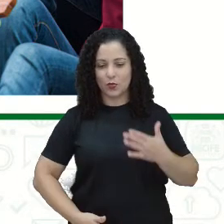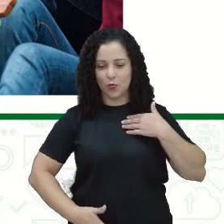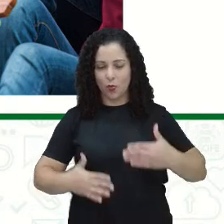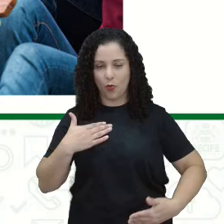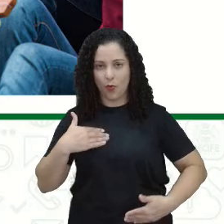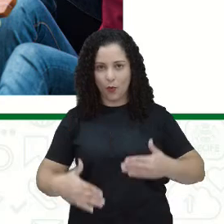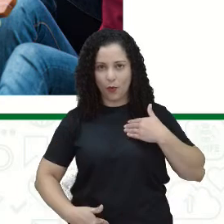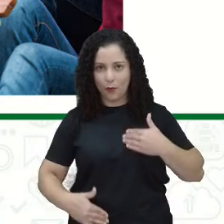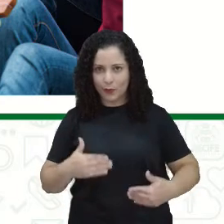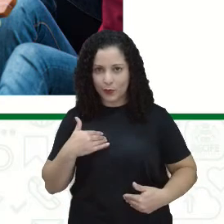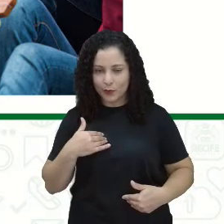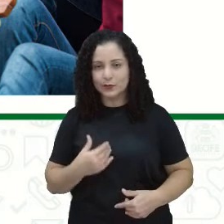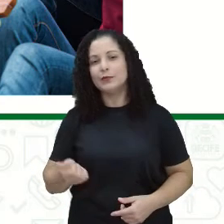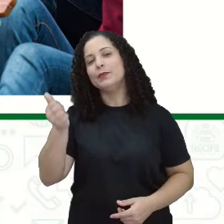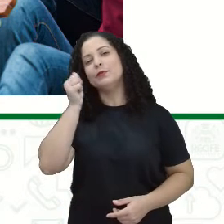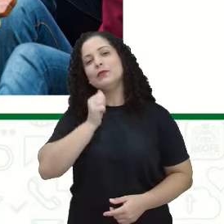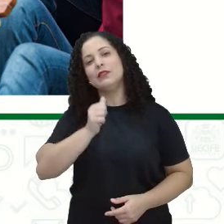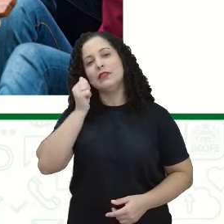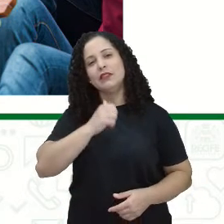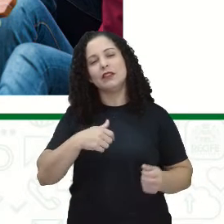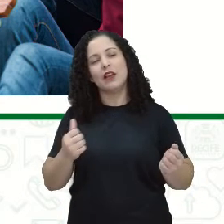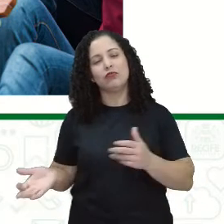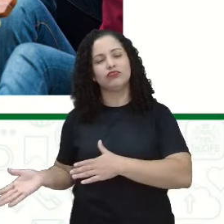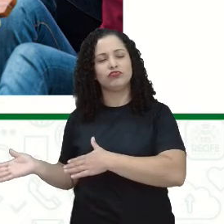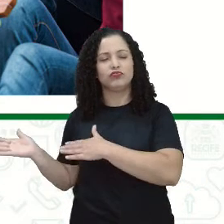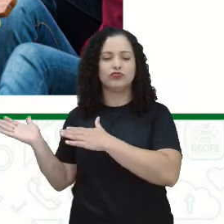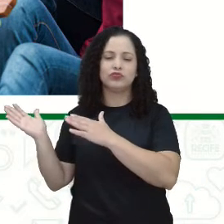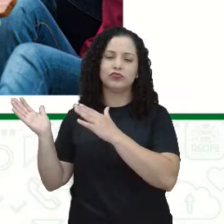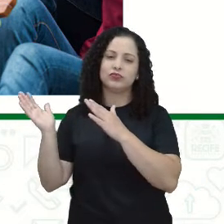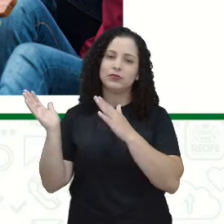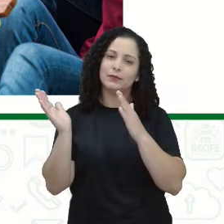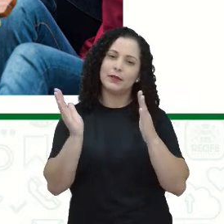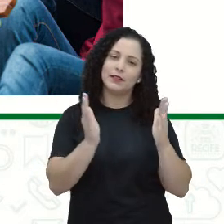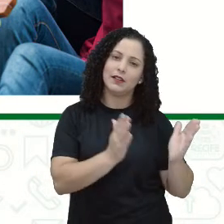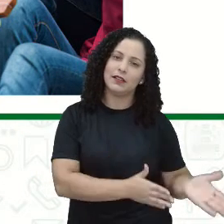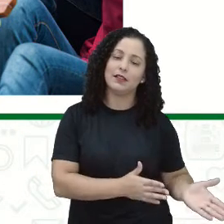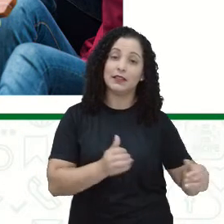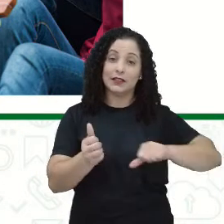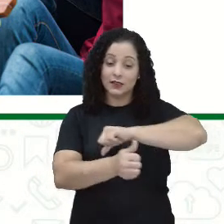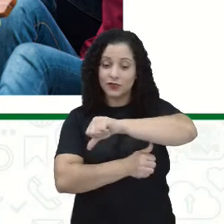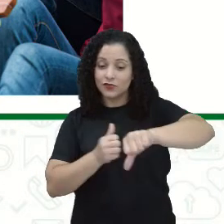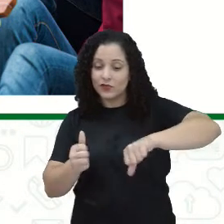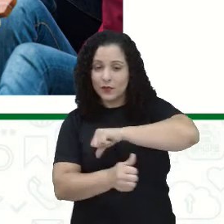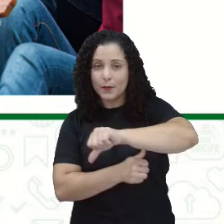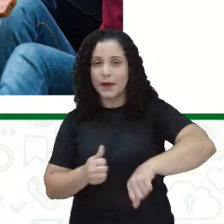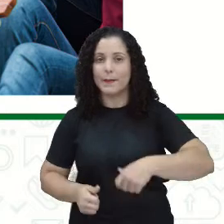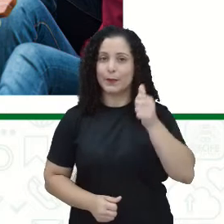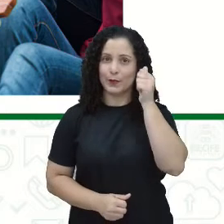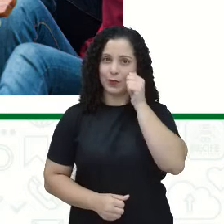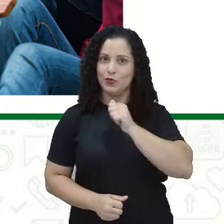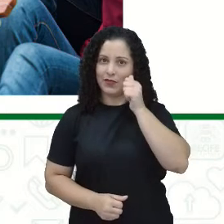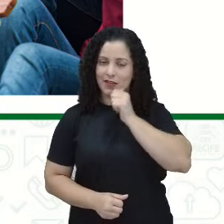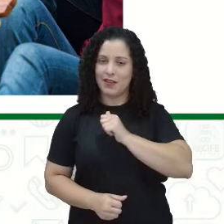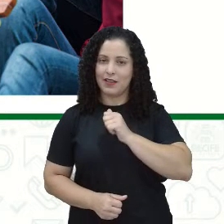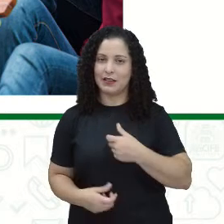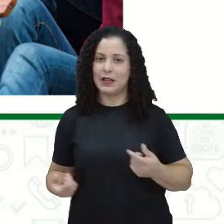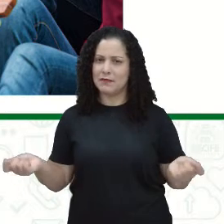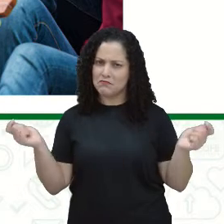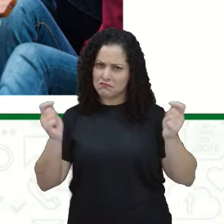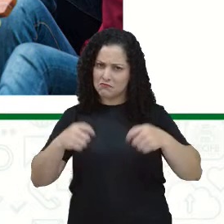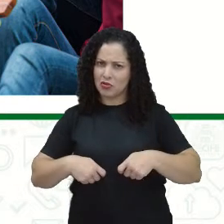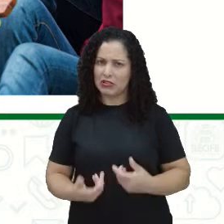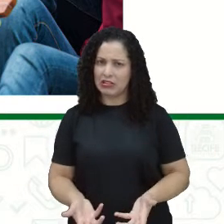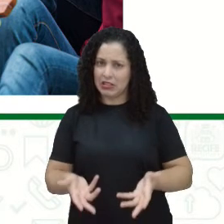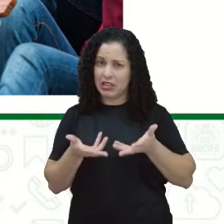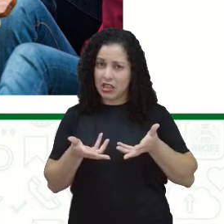menina, que ao longo dos anos vai ter esse desenvolvimento a virar uma mulher, para ela poder, em algum momento, caso ela queira